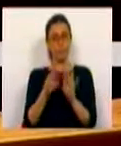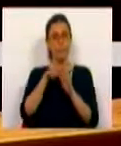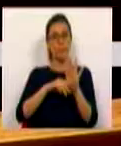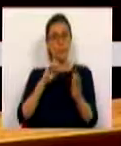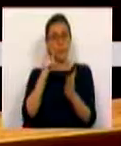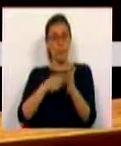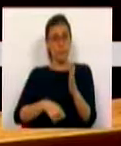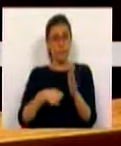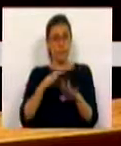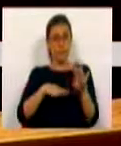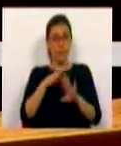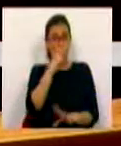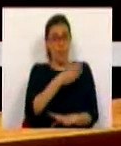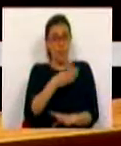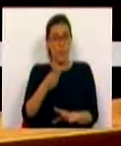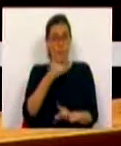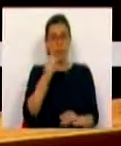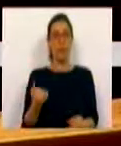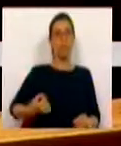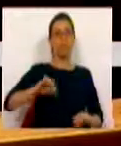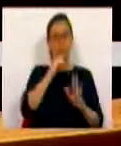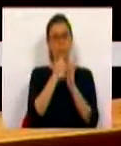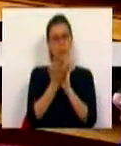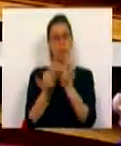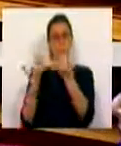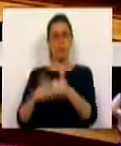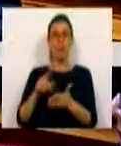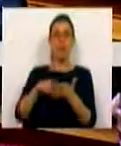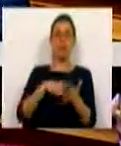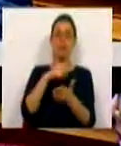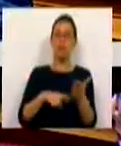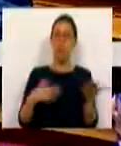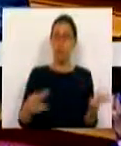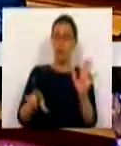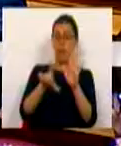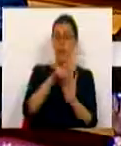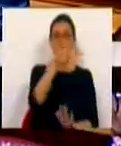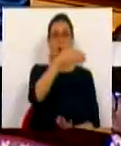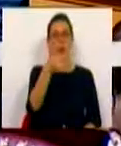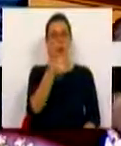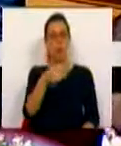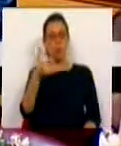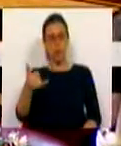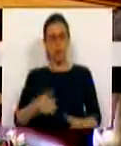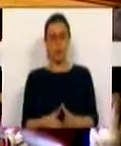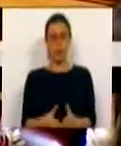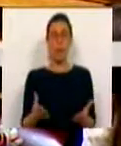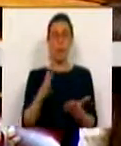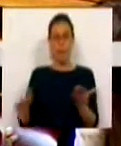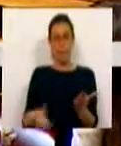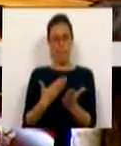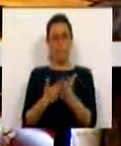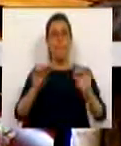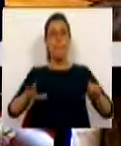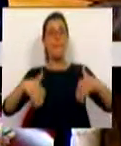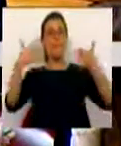regime sancionatório aplicável à violação das medidas restritivas, revogando a Lei 11/2002. A apresentação